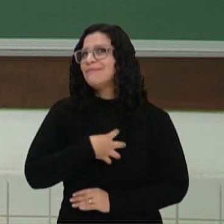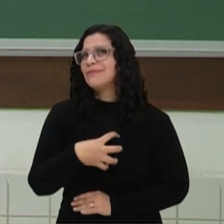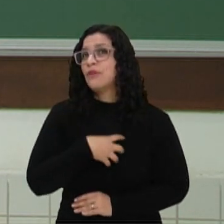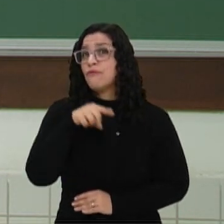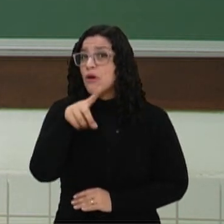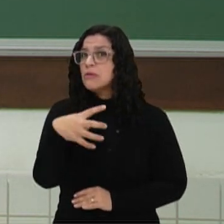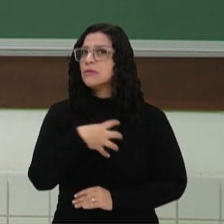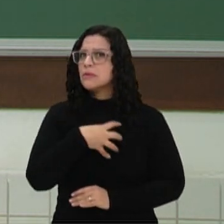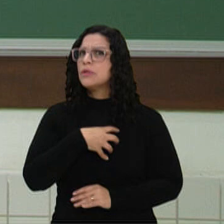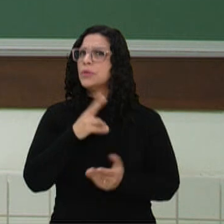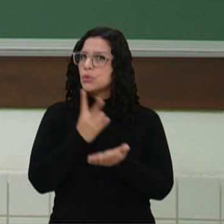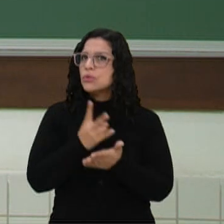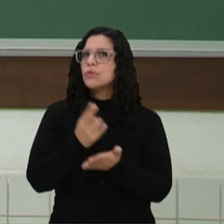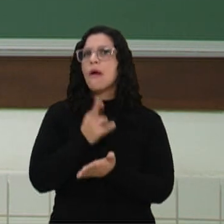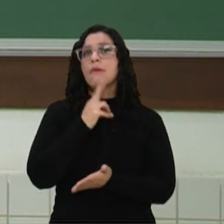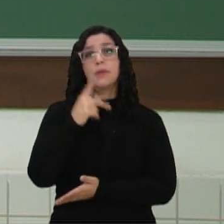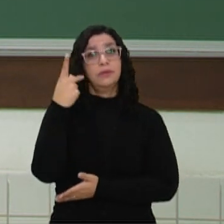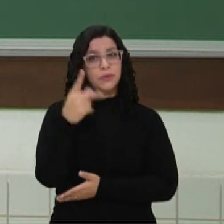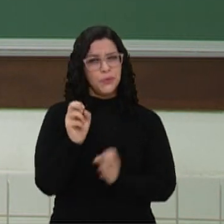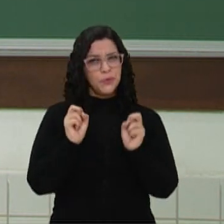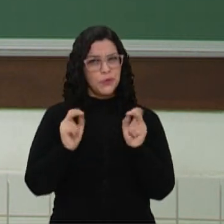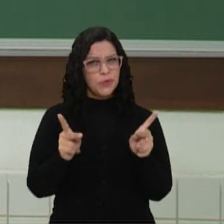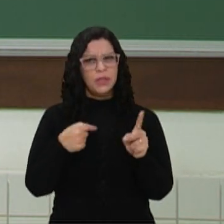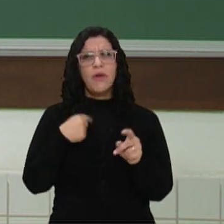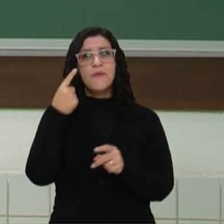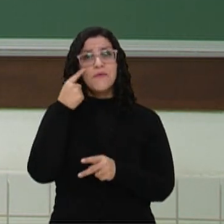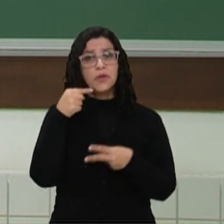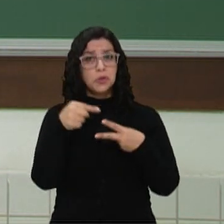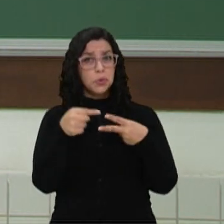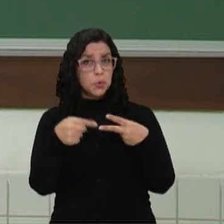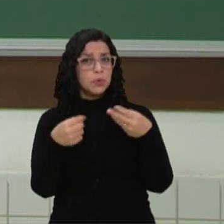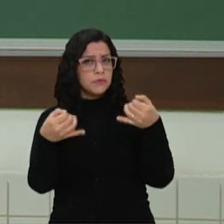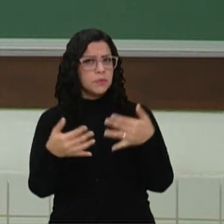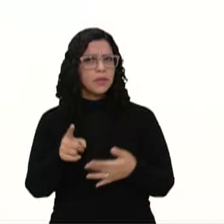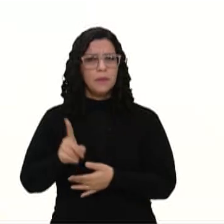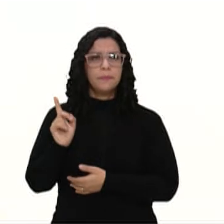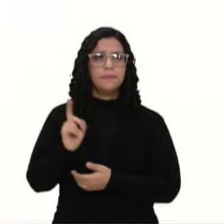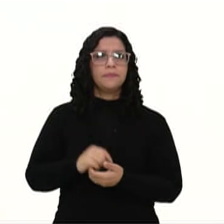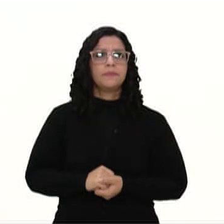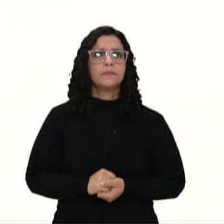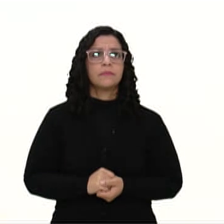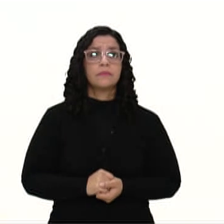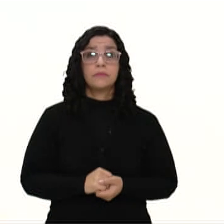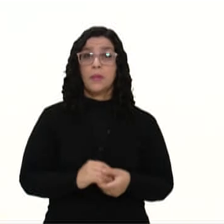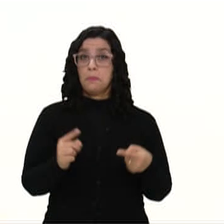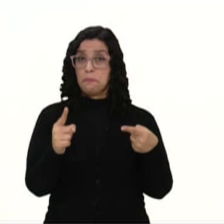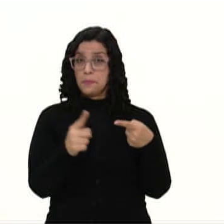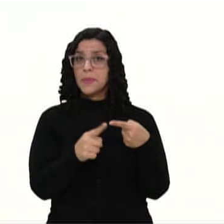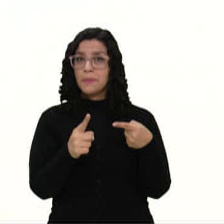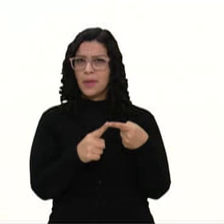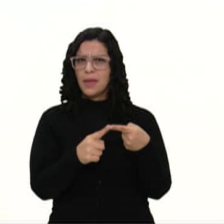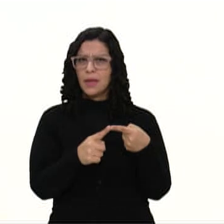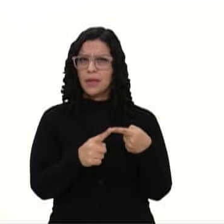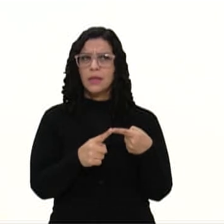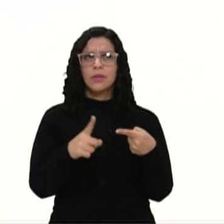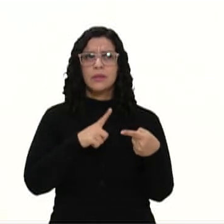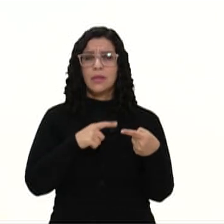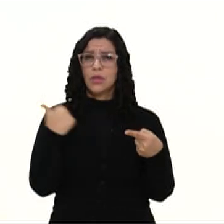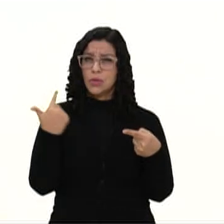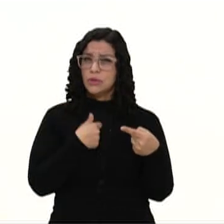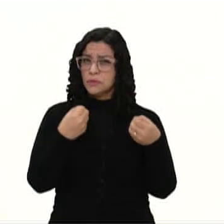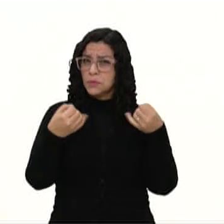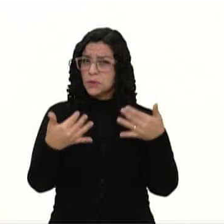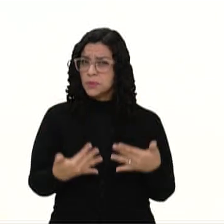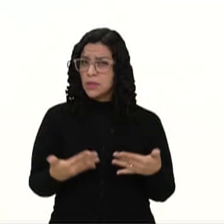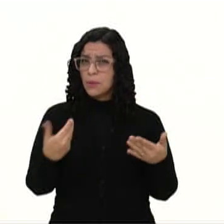Então mantenha a sua resposta. Veja só as possibilidades que são gerais. Então, esses momentos que nós